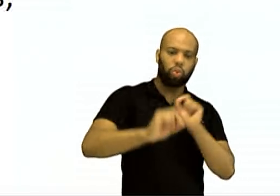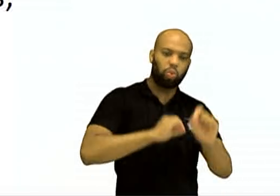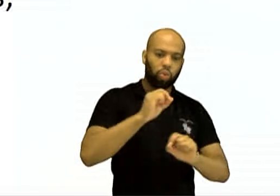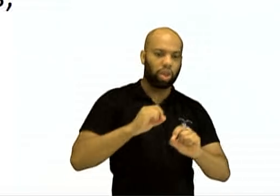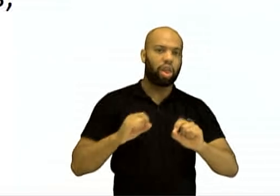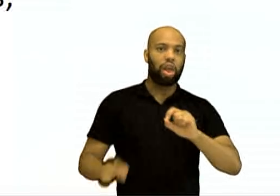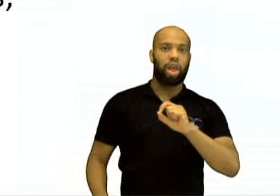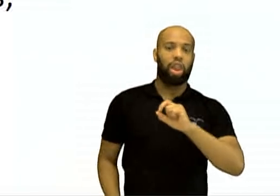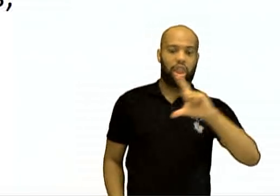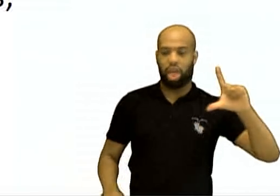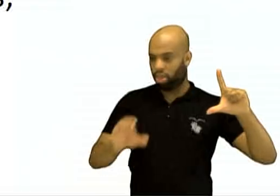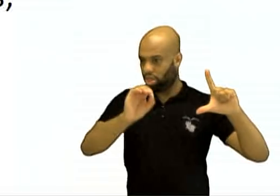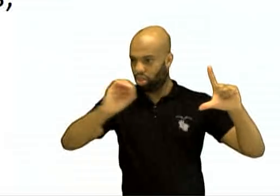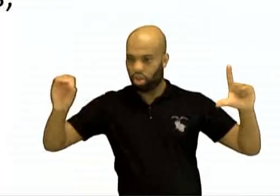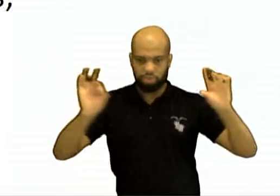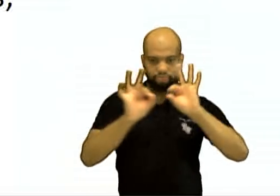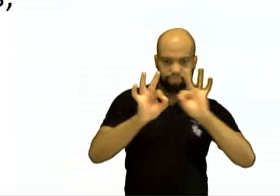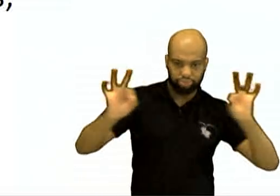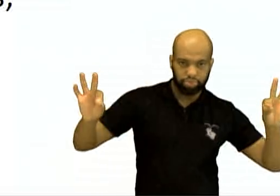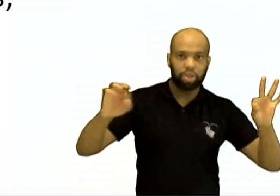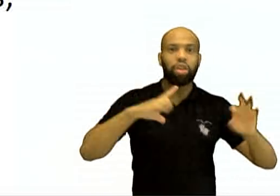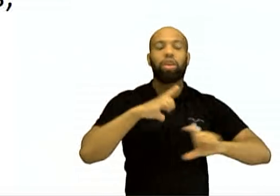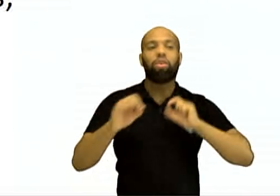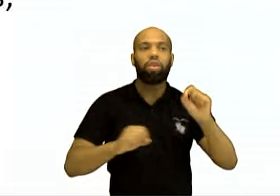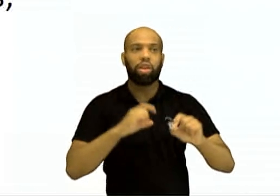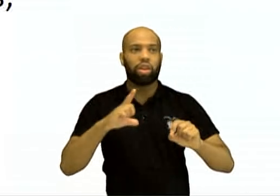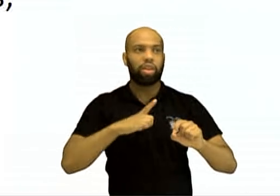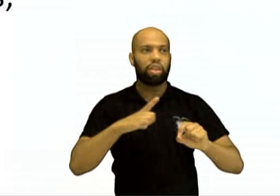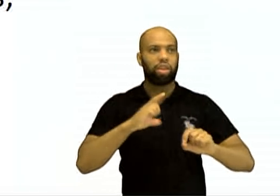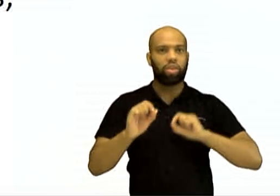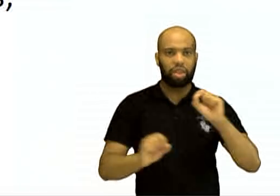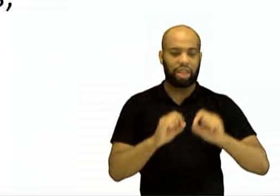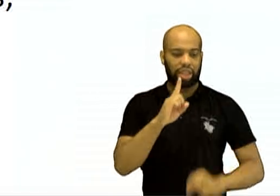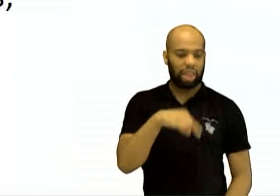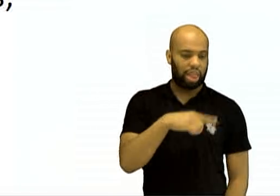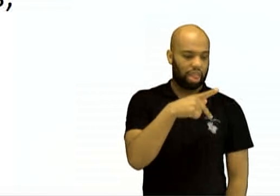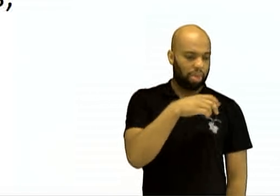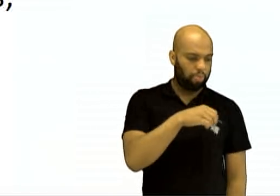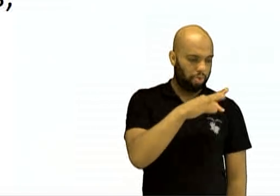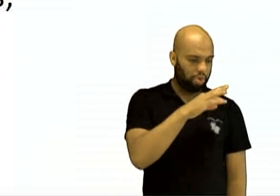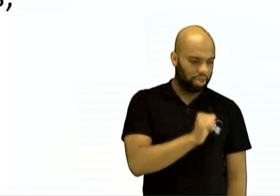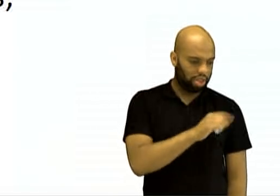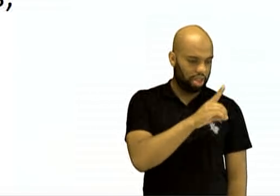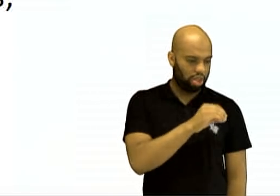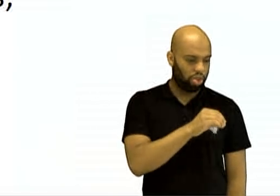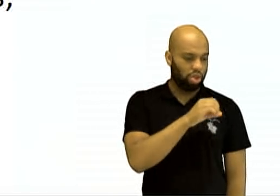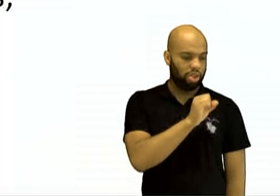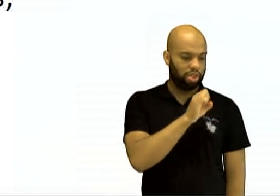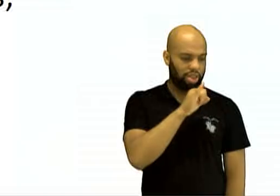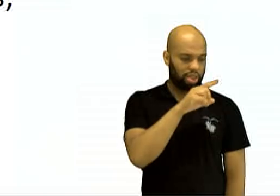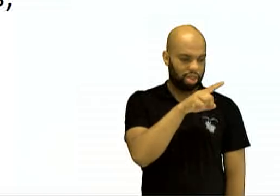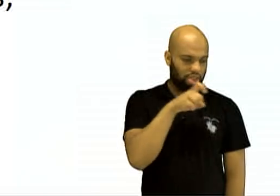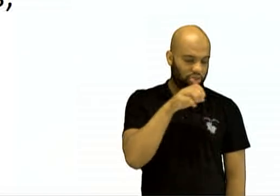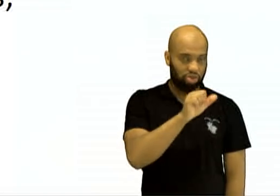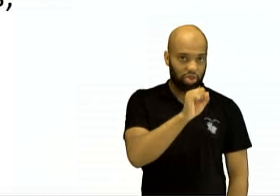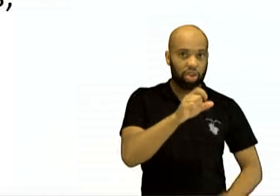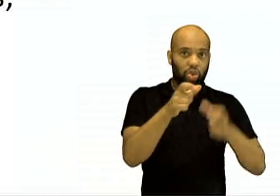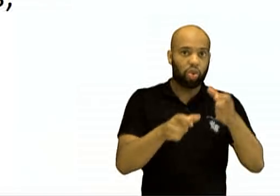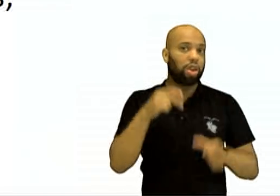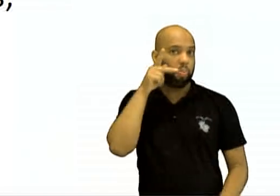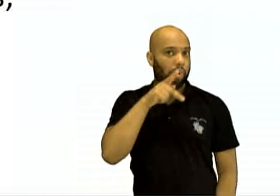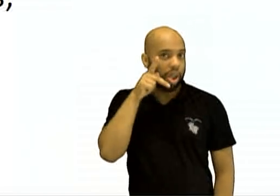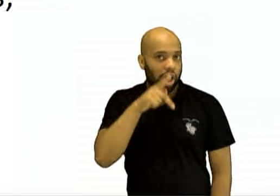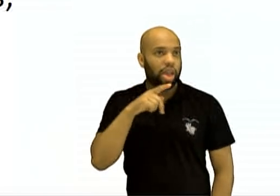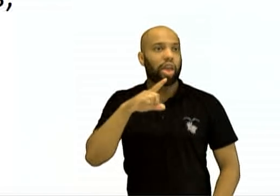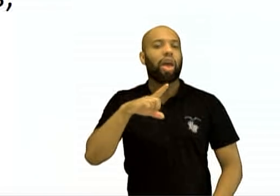oeste. Nós temos do extremo leste a Ponta dos Seixas, que é o ponto extremo a leste, na Paraíba, até o extremo oeste, a nascente do